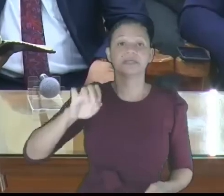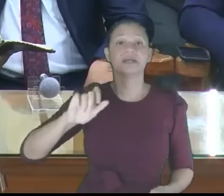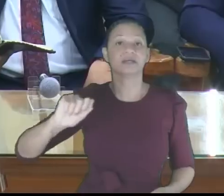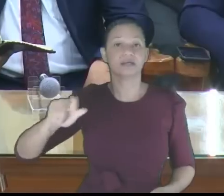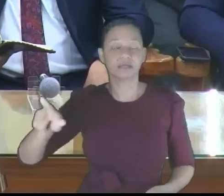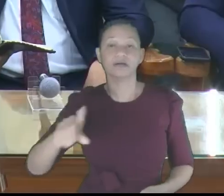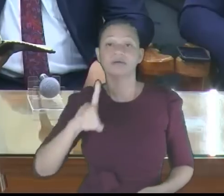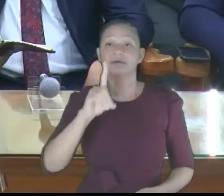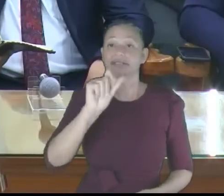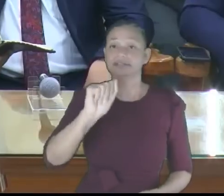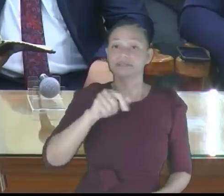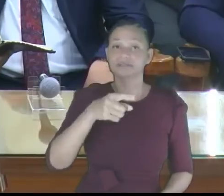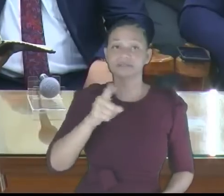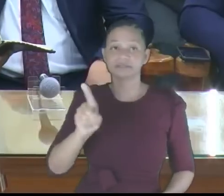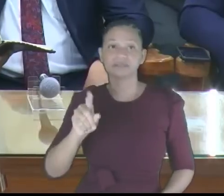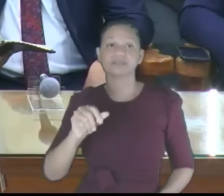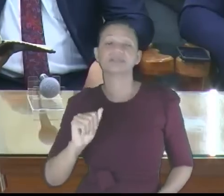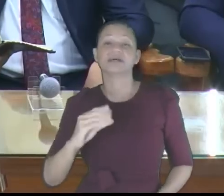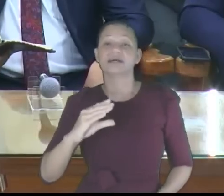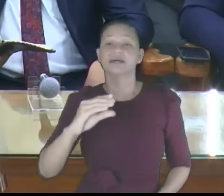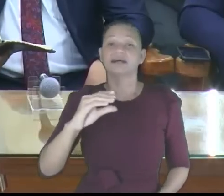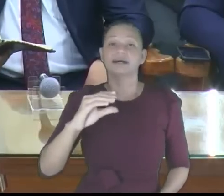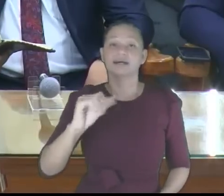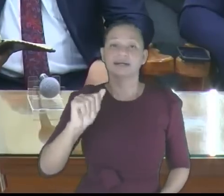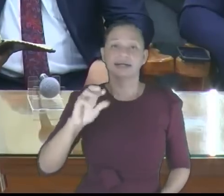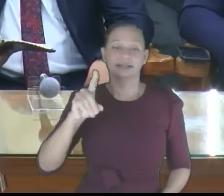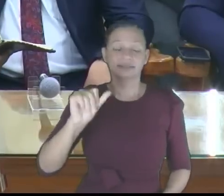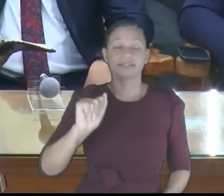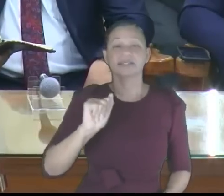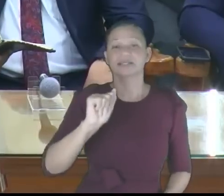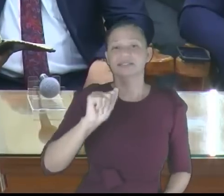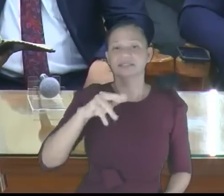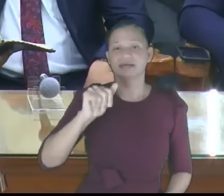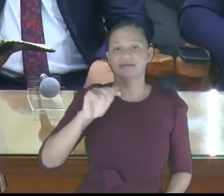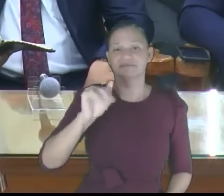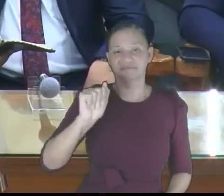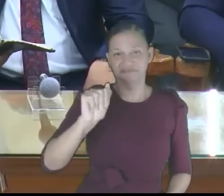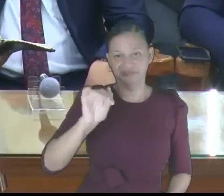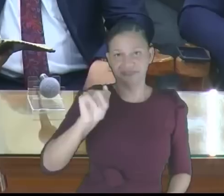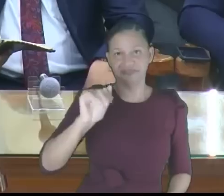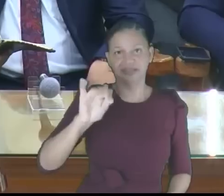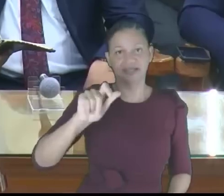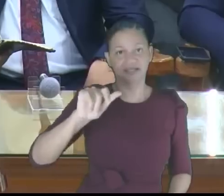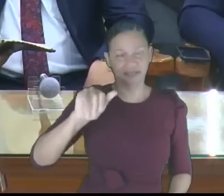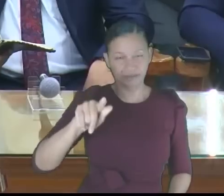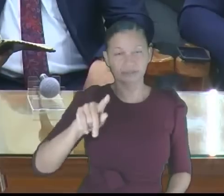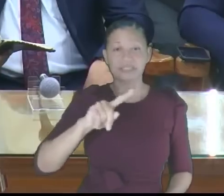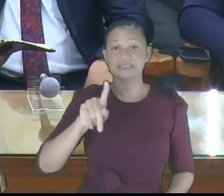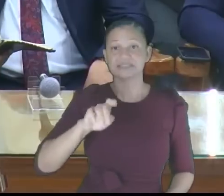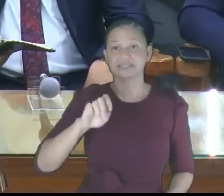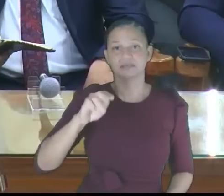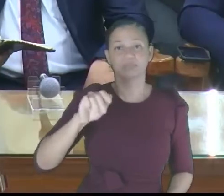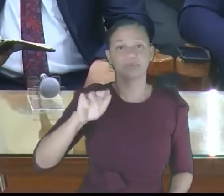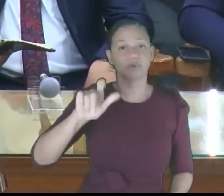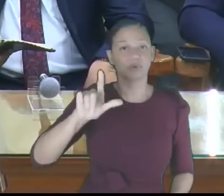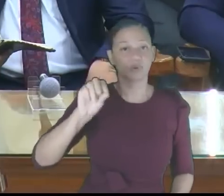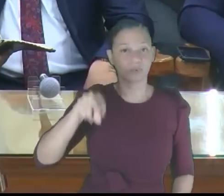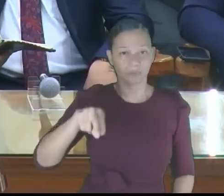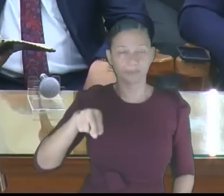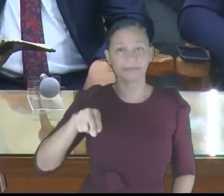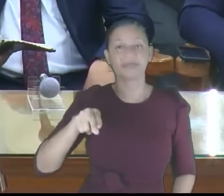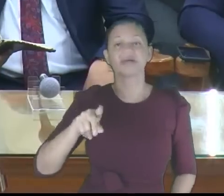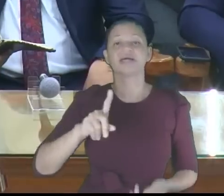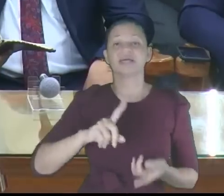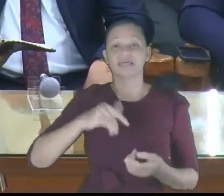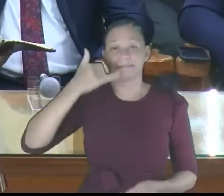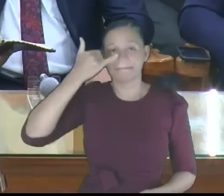Dan, Gade, Azé, Naftali, Zebulon e Benjamim.